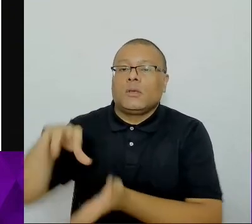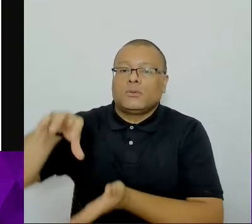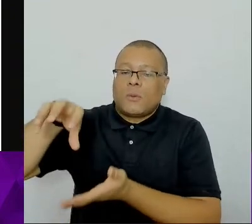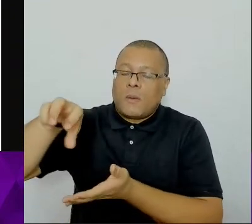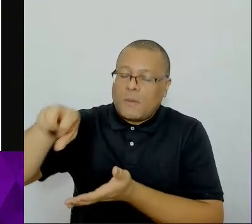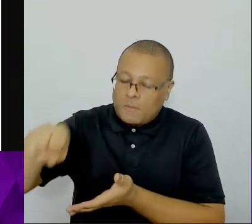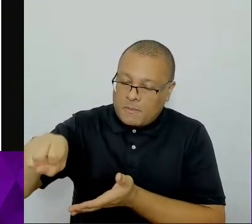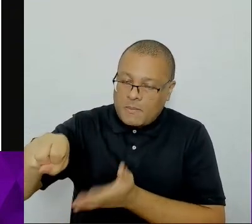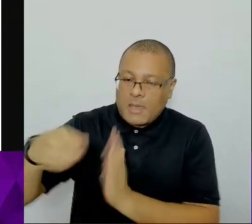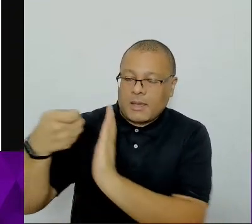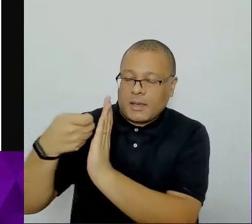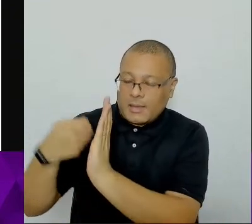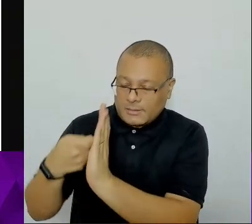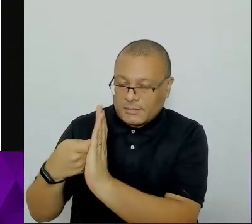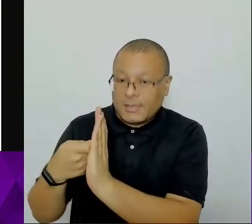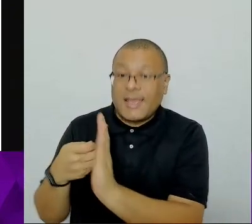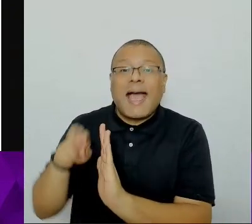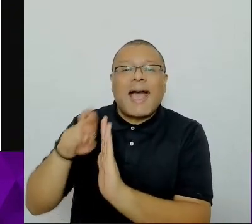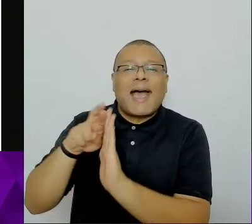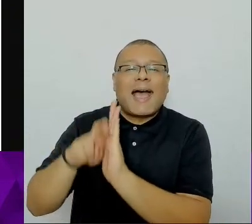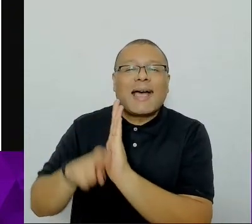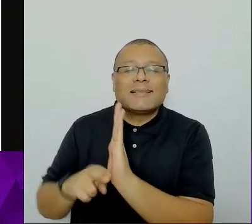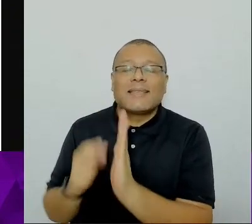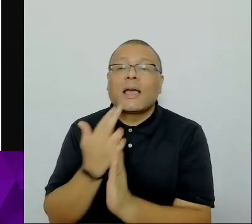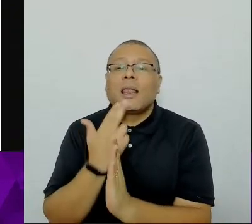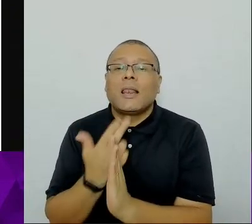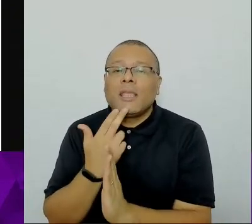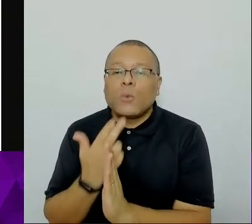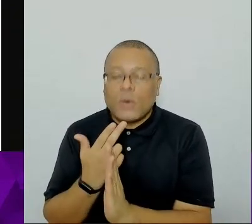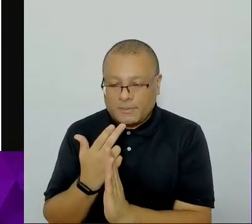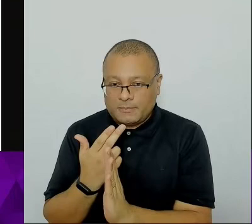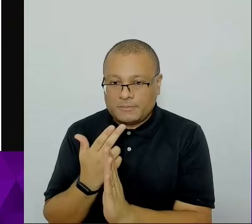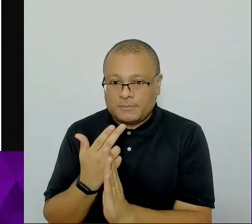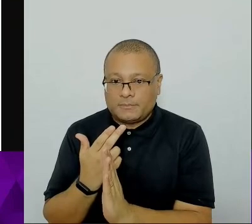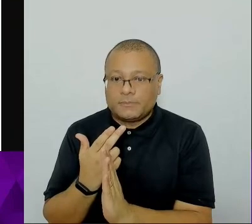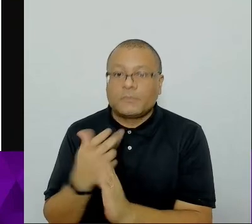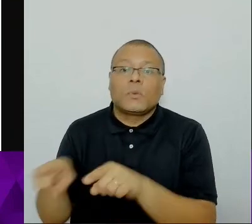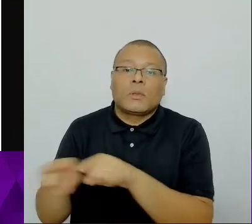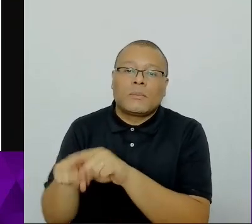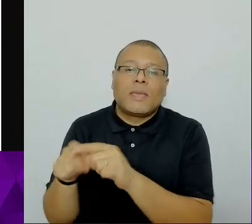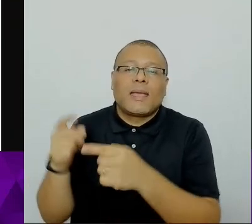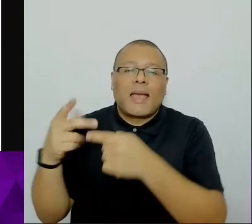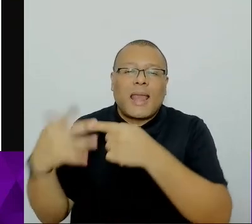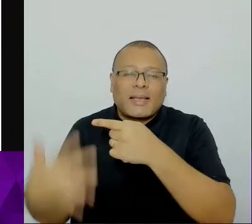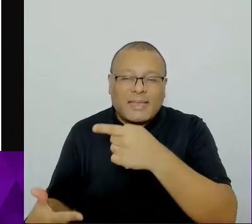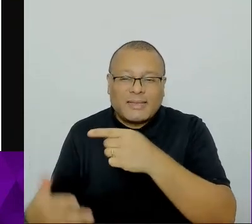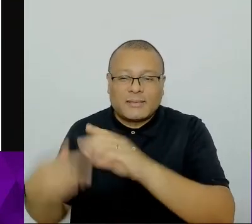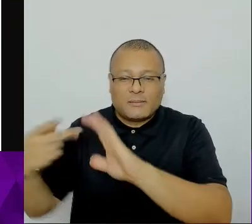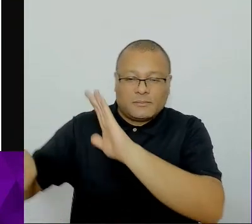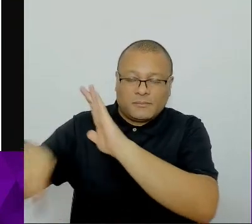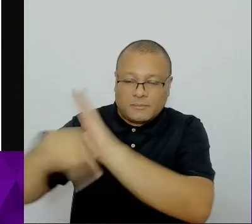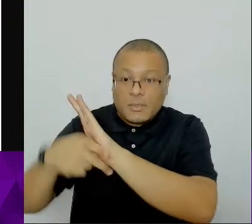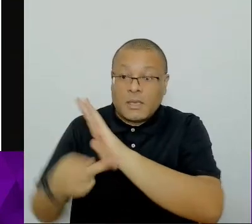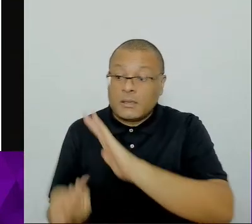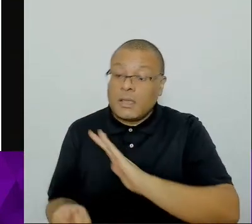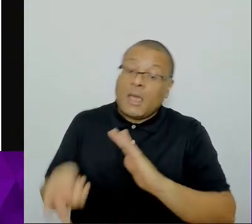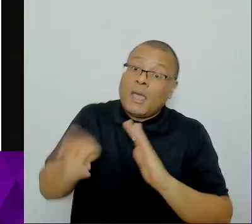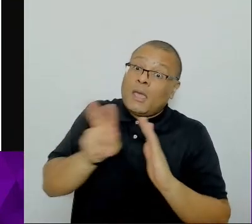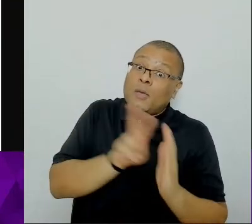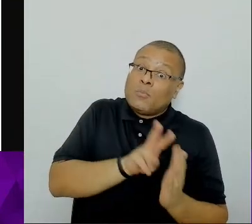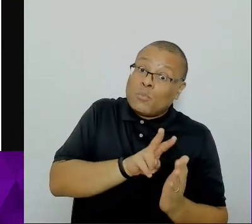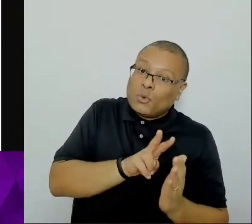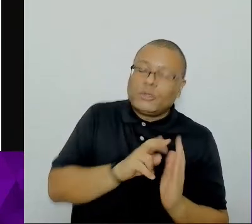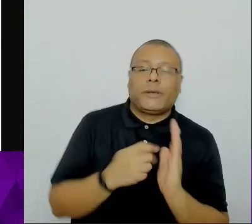parte de normalização, o tratamento de espectro, até a parte de síntese mesmo